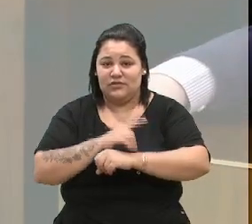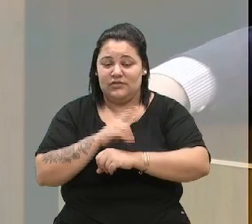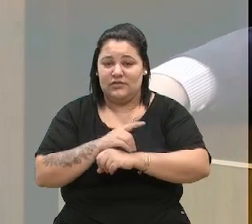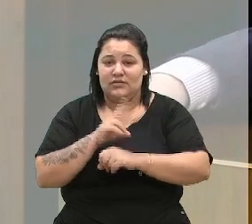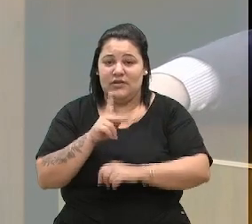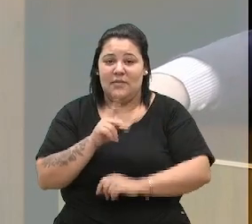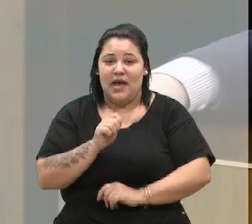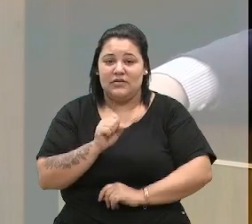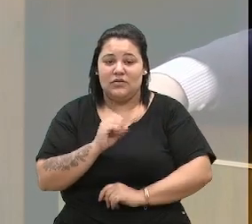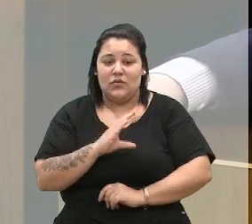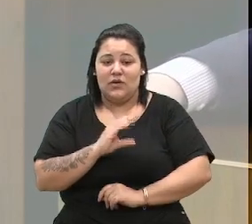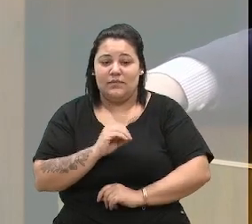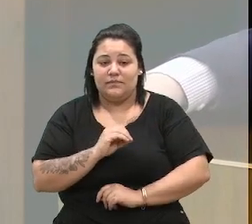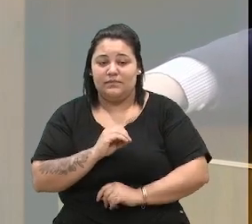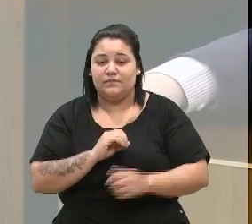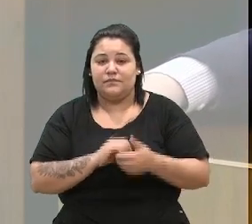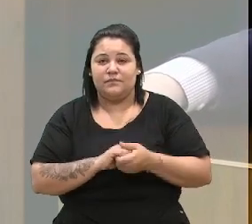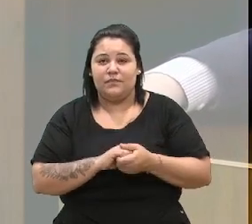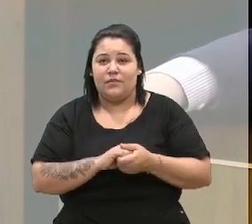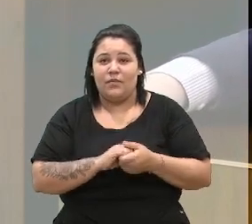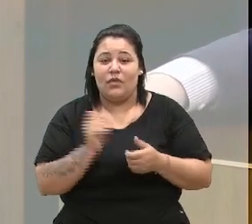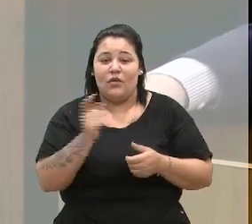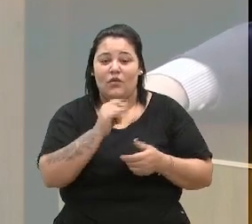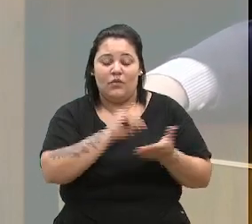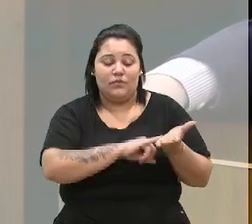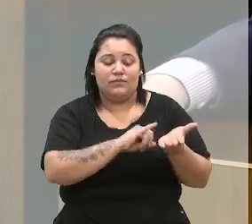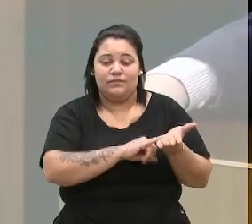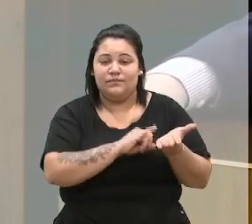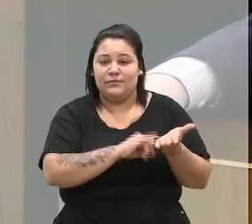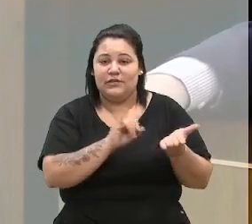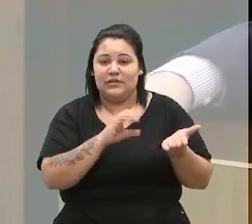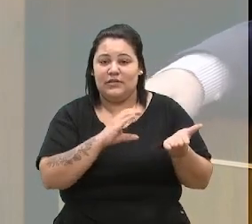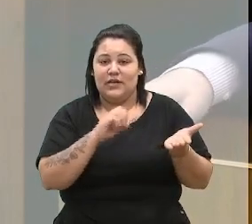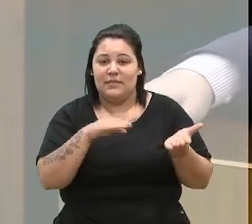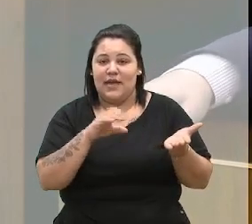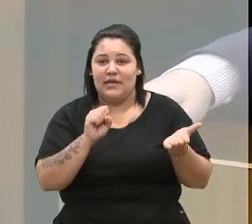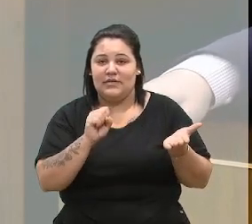hoje de ovos? Isento, a partir da Páscoa, 12%.